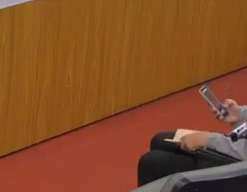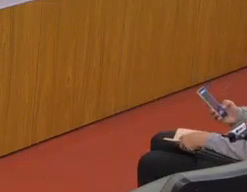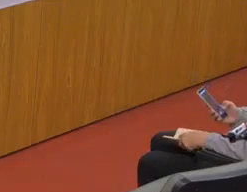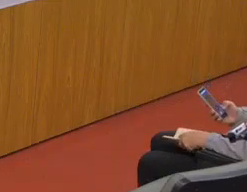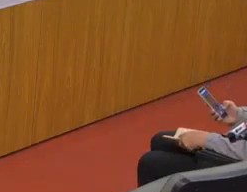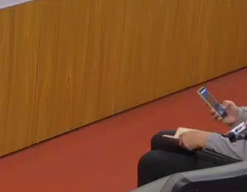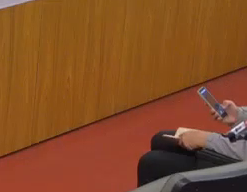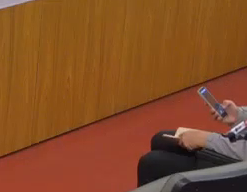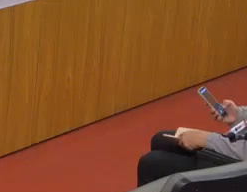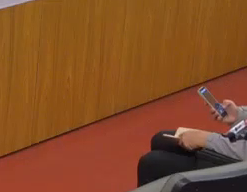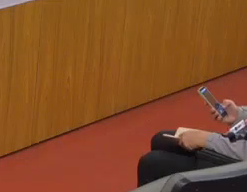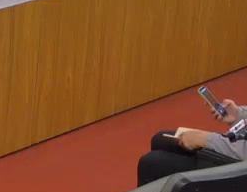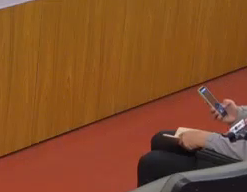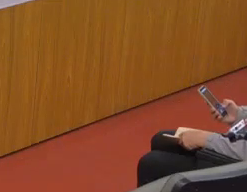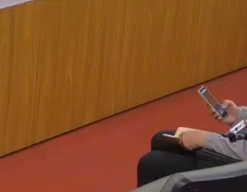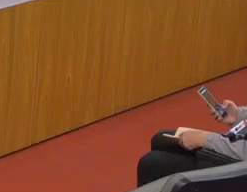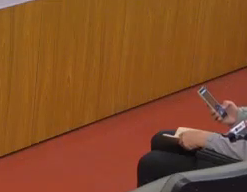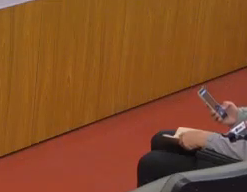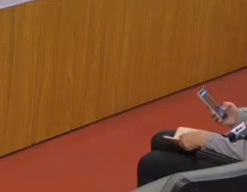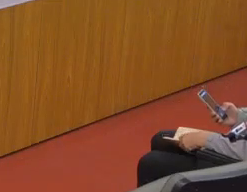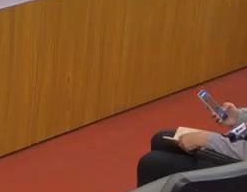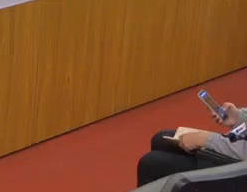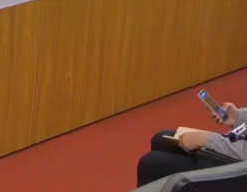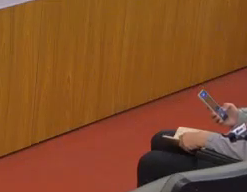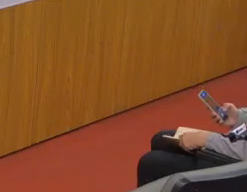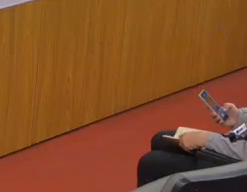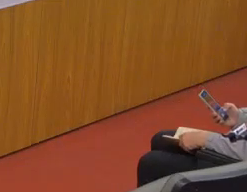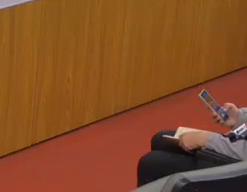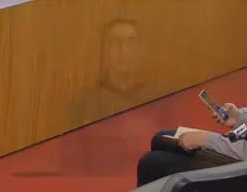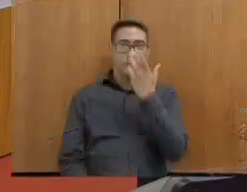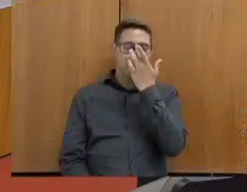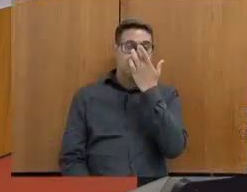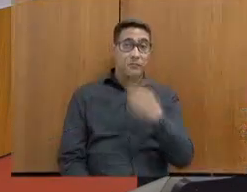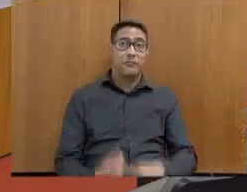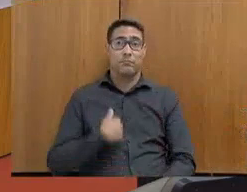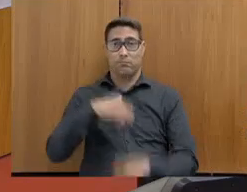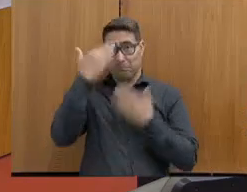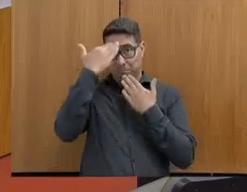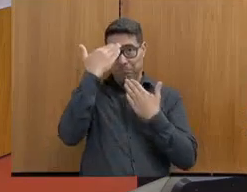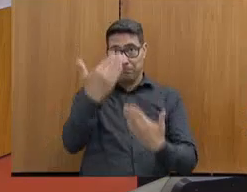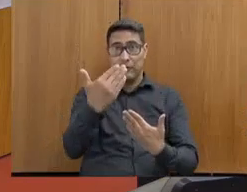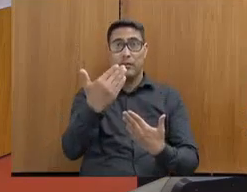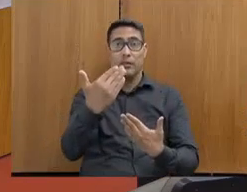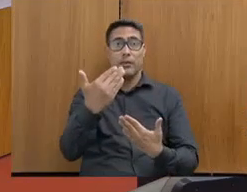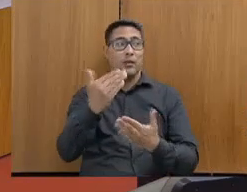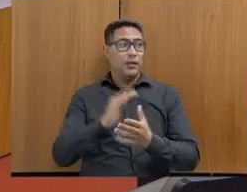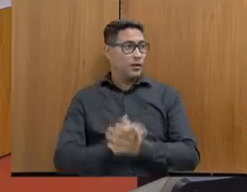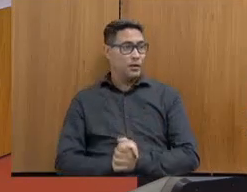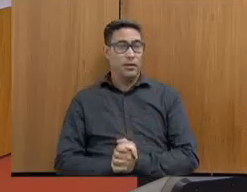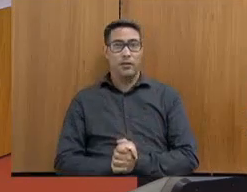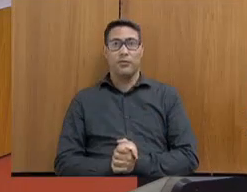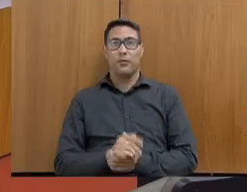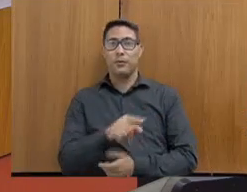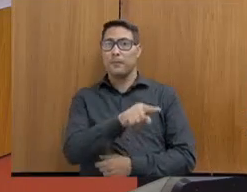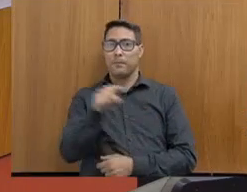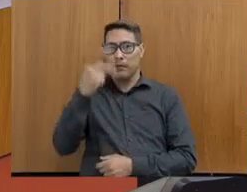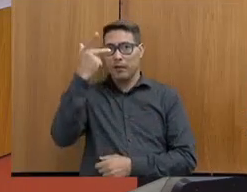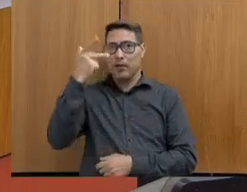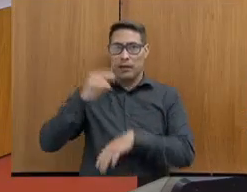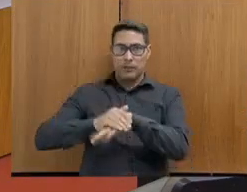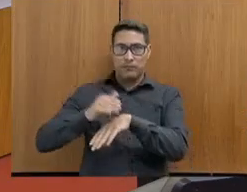de considerações finais eu agradeço a atenção né dispensada